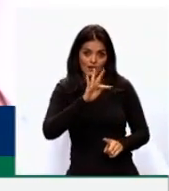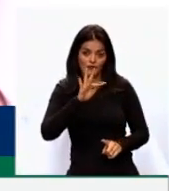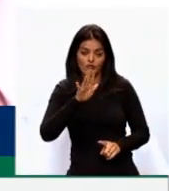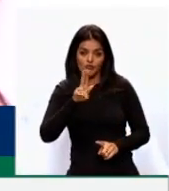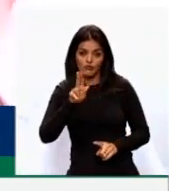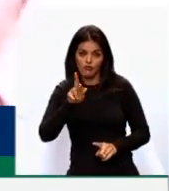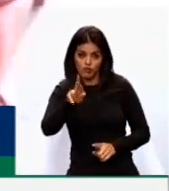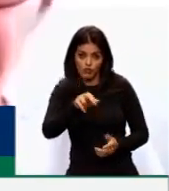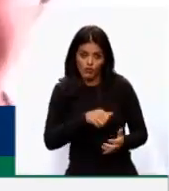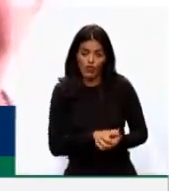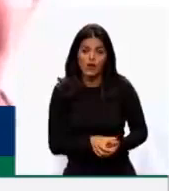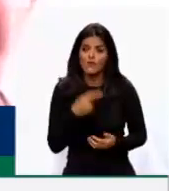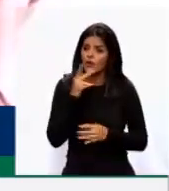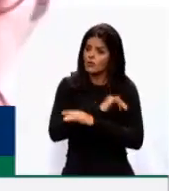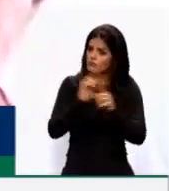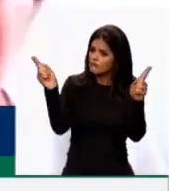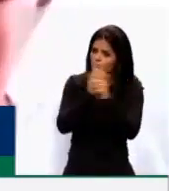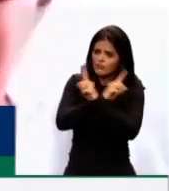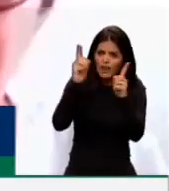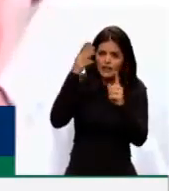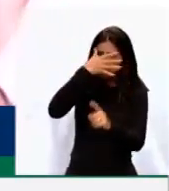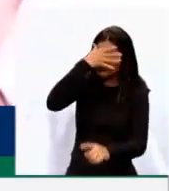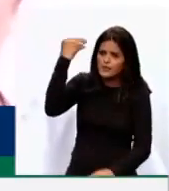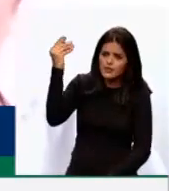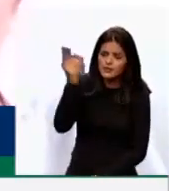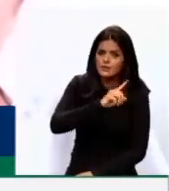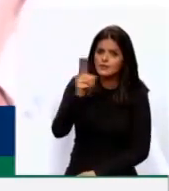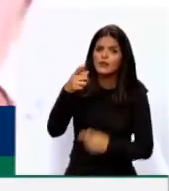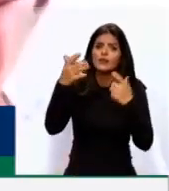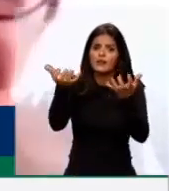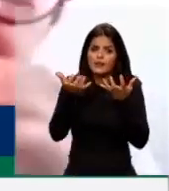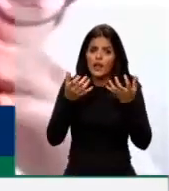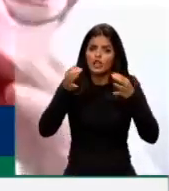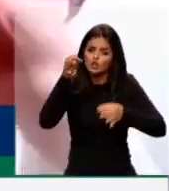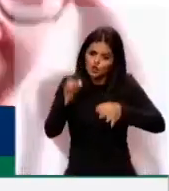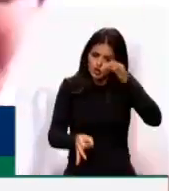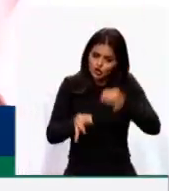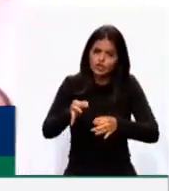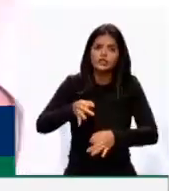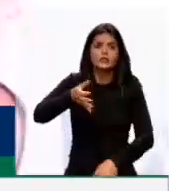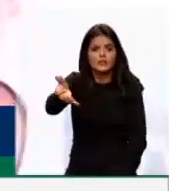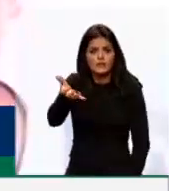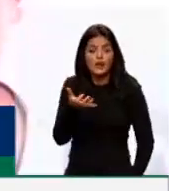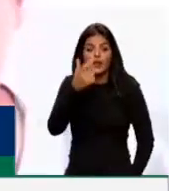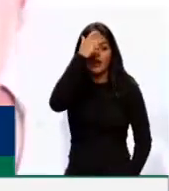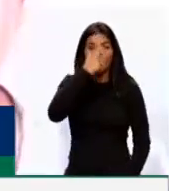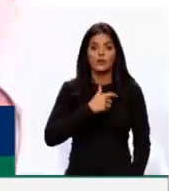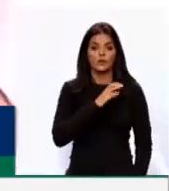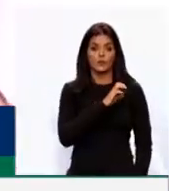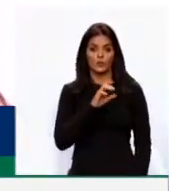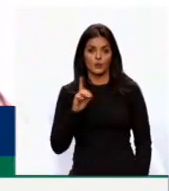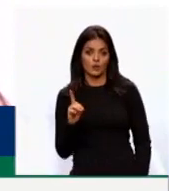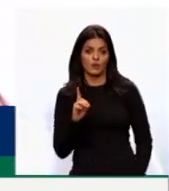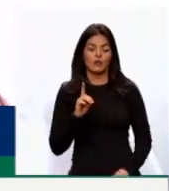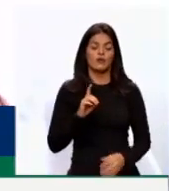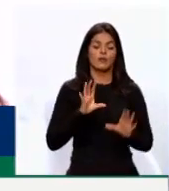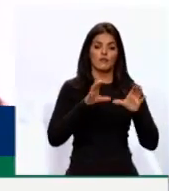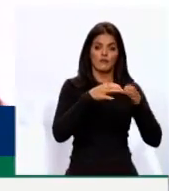dessa discussão, e eu quero lhe parabenizar como coordenadora que é da Frente Parlamentar com Participação